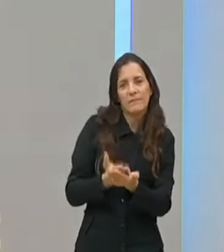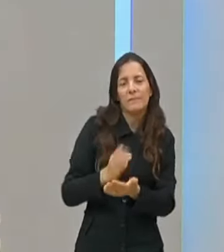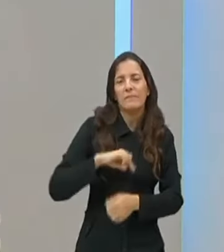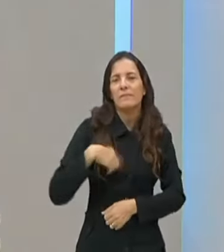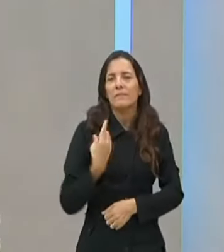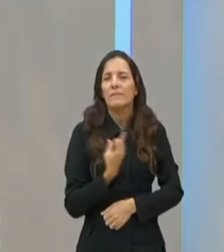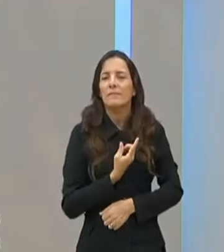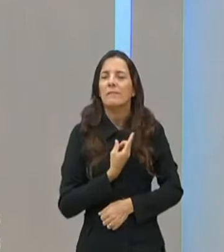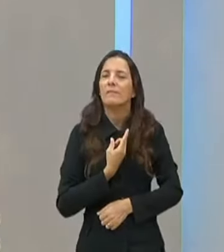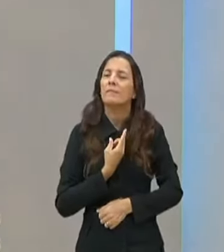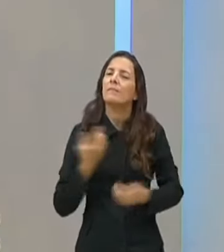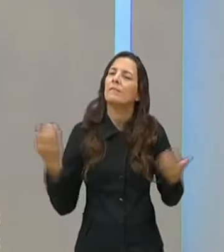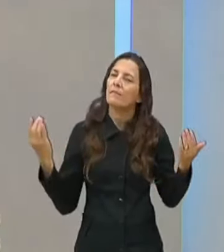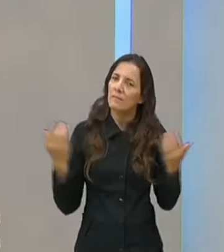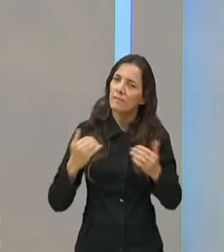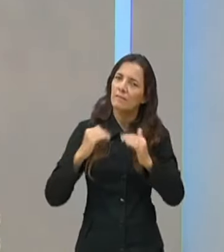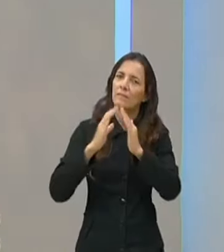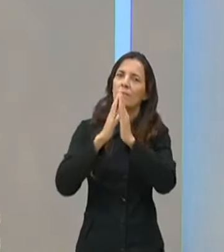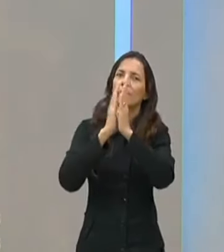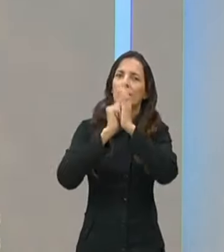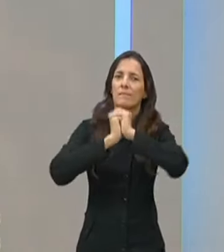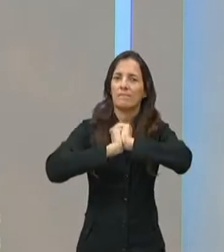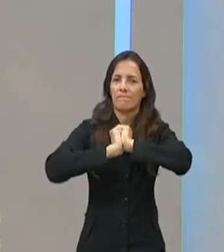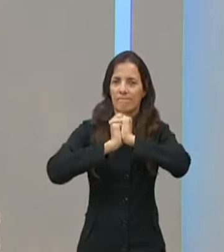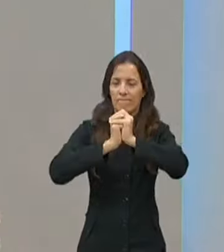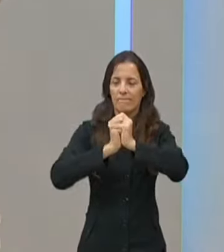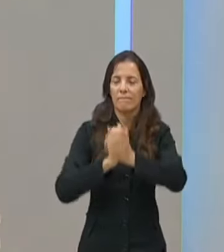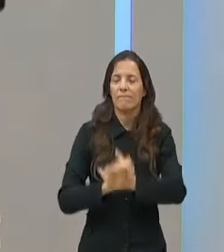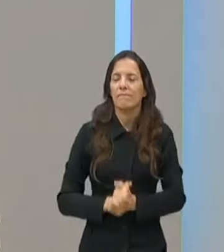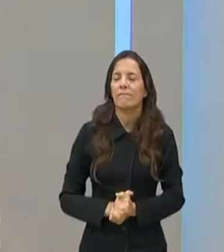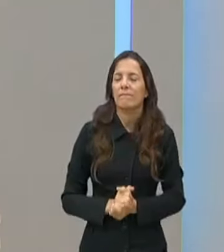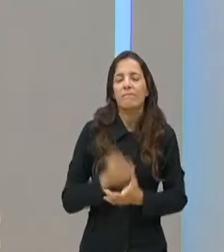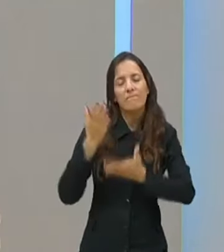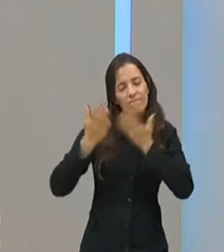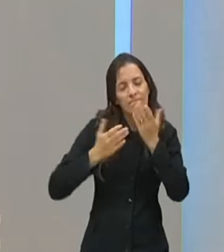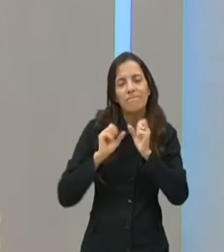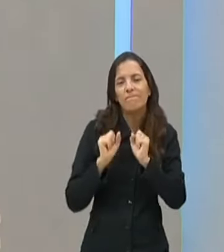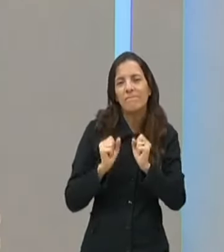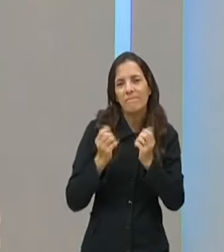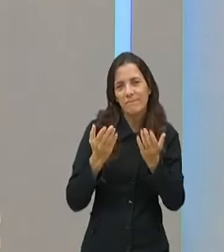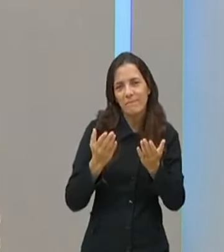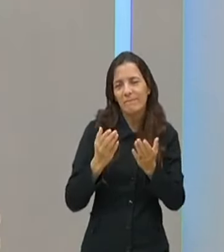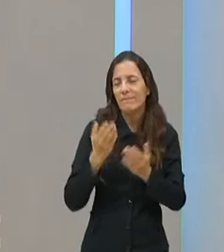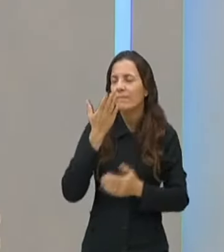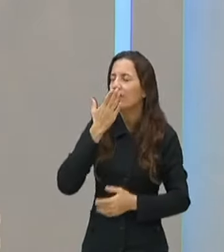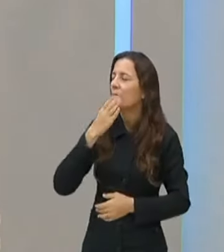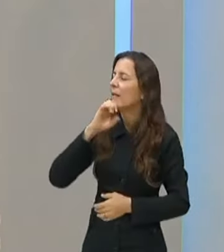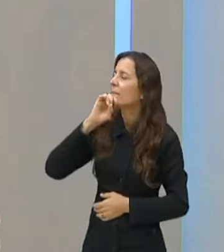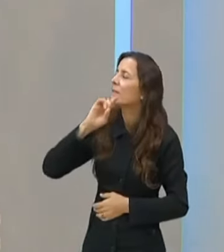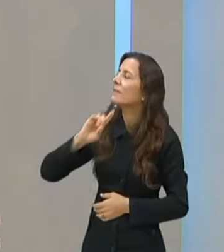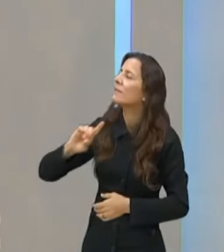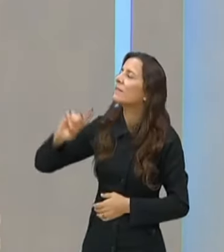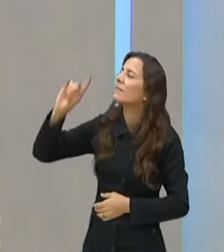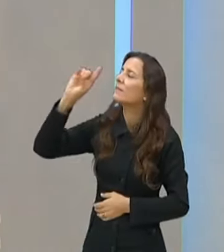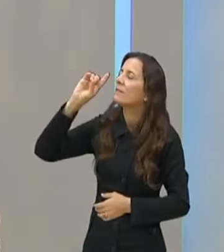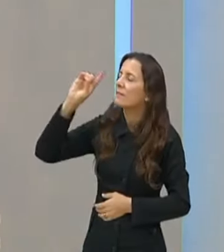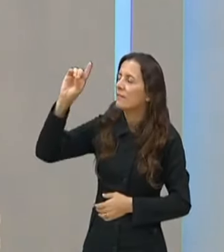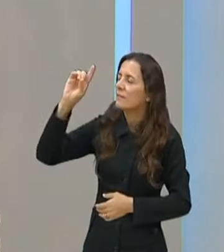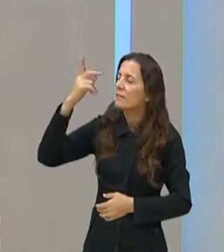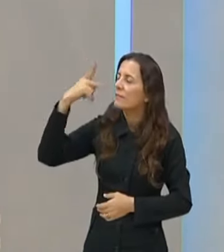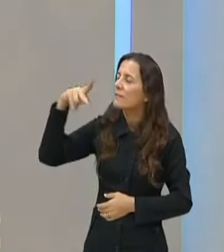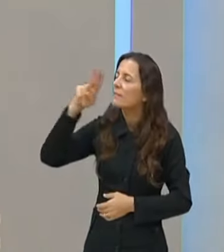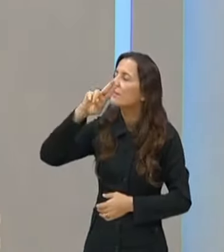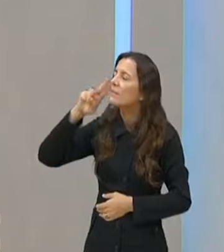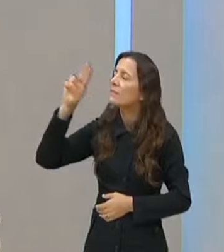santo, eterno e poderoso. Oh, como te louvo, Senhor, por estar na tua presença. Te